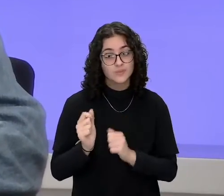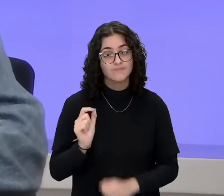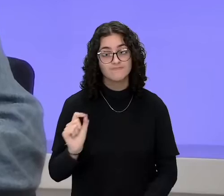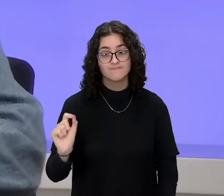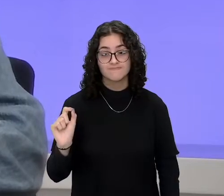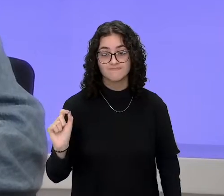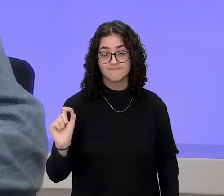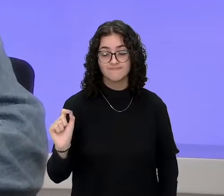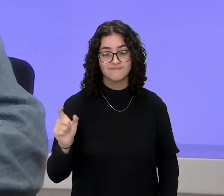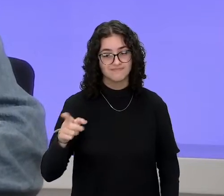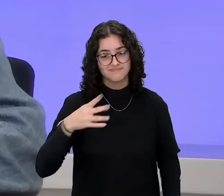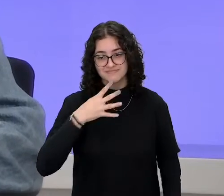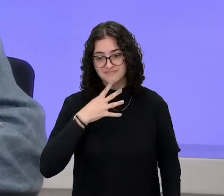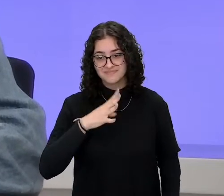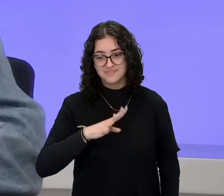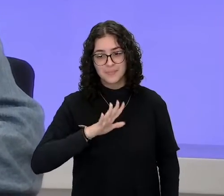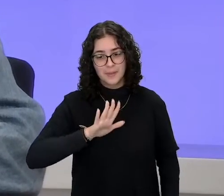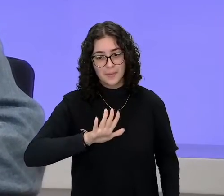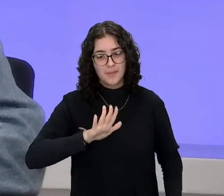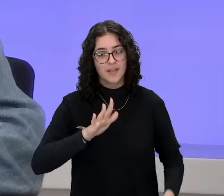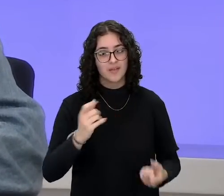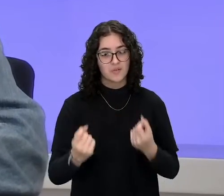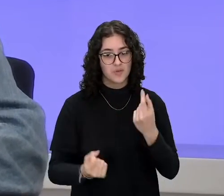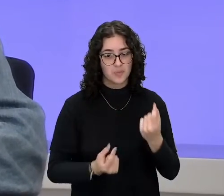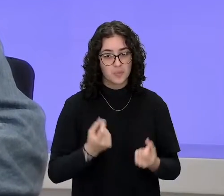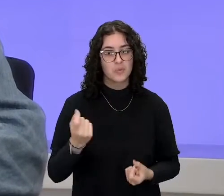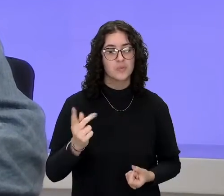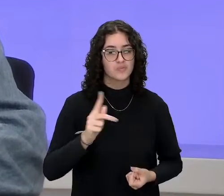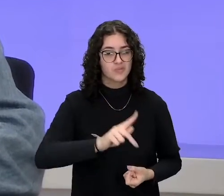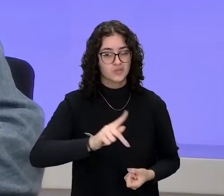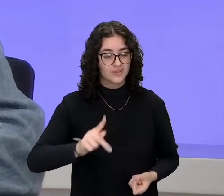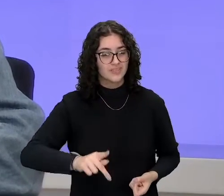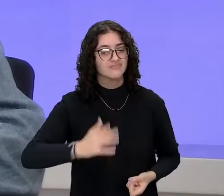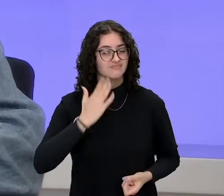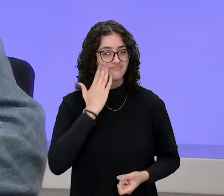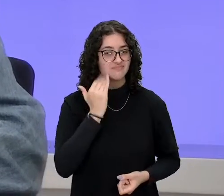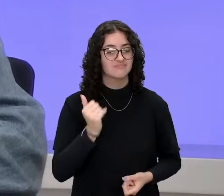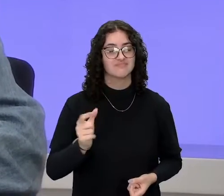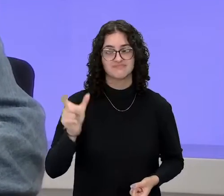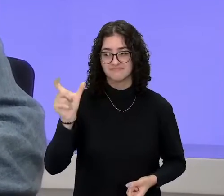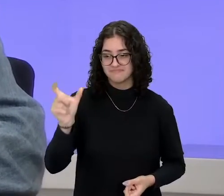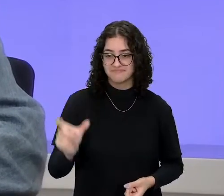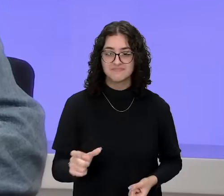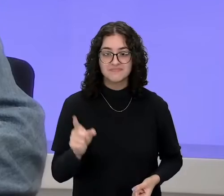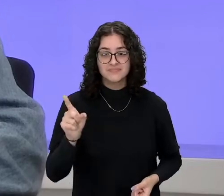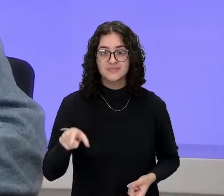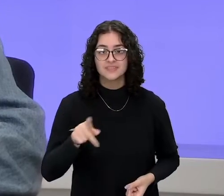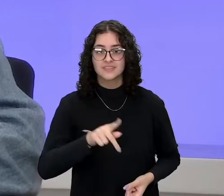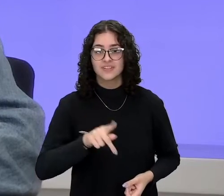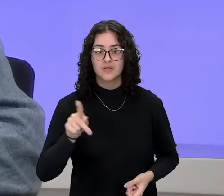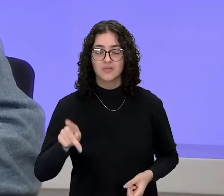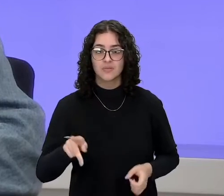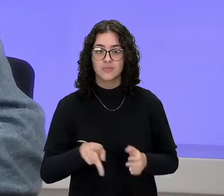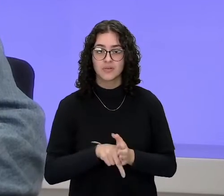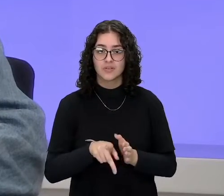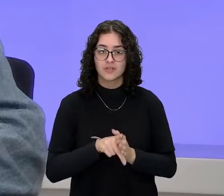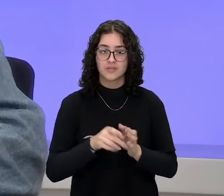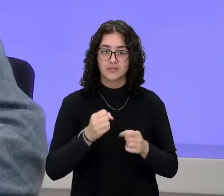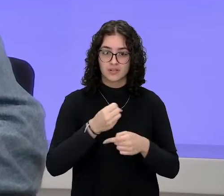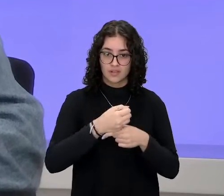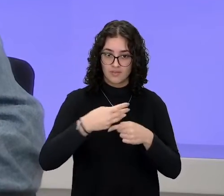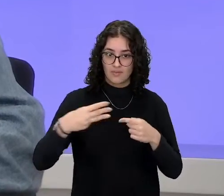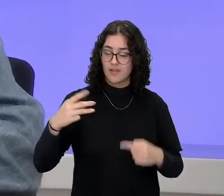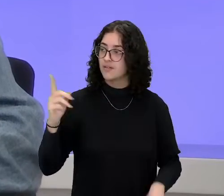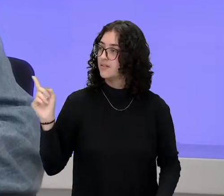certo? Vocês não conhecem, mas alguns professores de vocês com certeza conhecem, que é o nosso professor formador aqui da